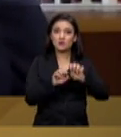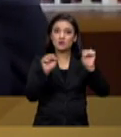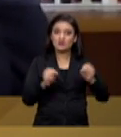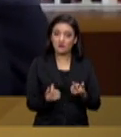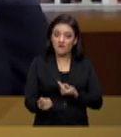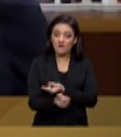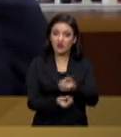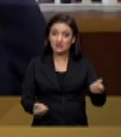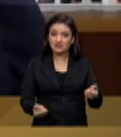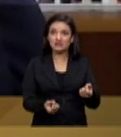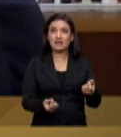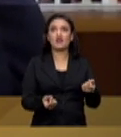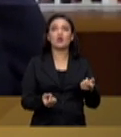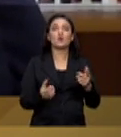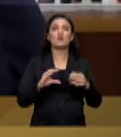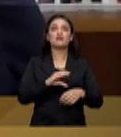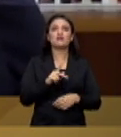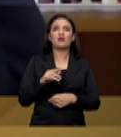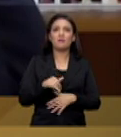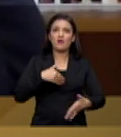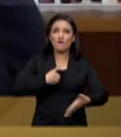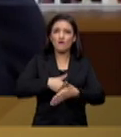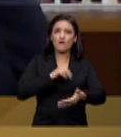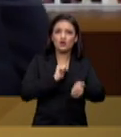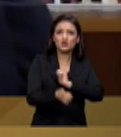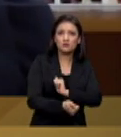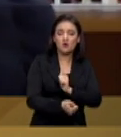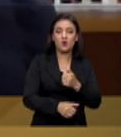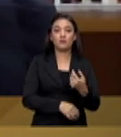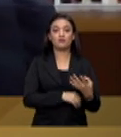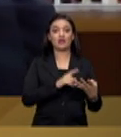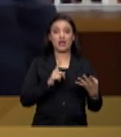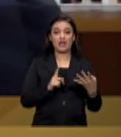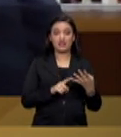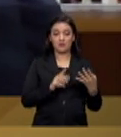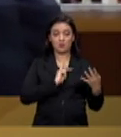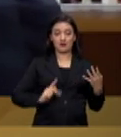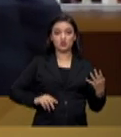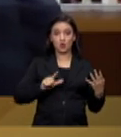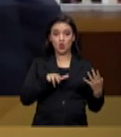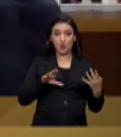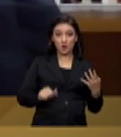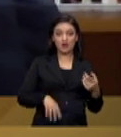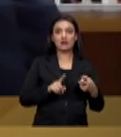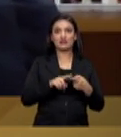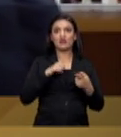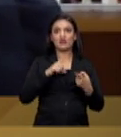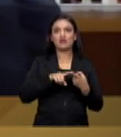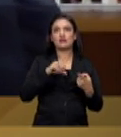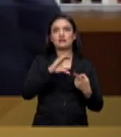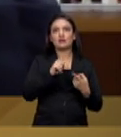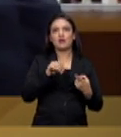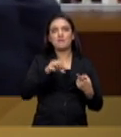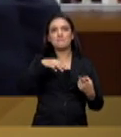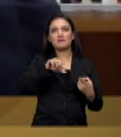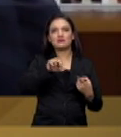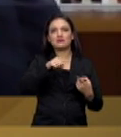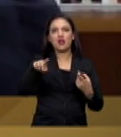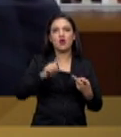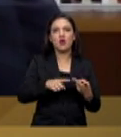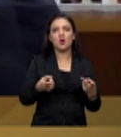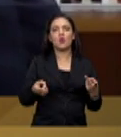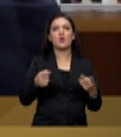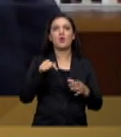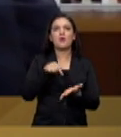futebol. No governo do presidente Lula, tivemos CPI do Mensalão, CPI do Banestado, CPI dos bingos,